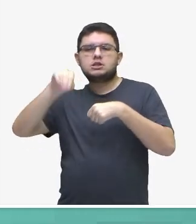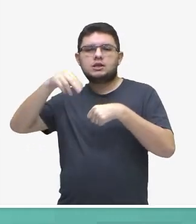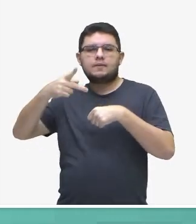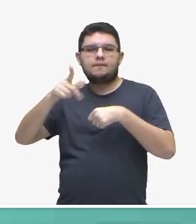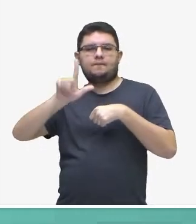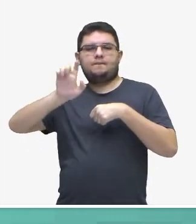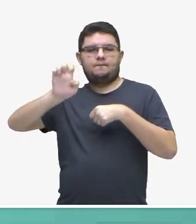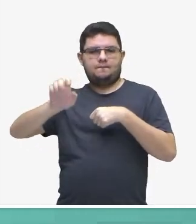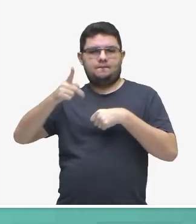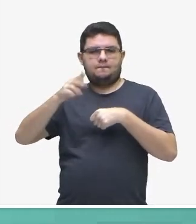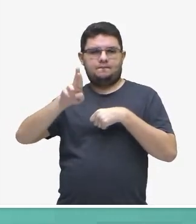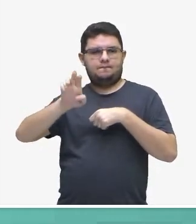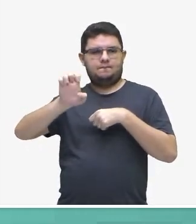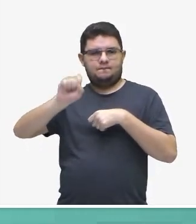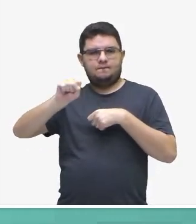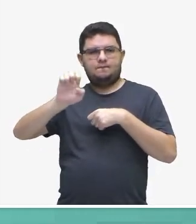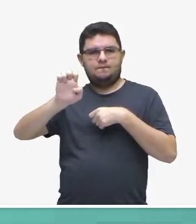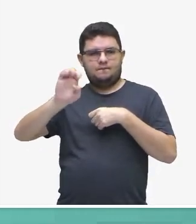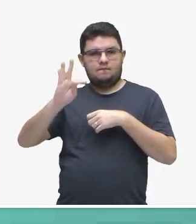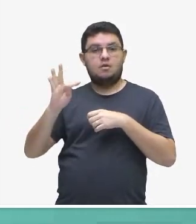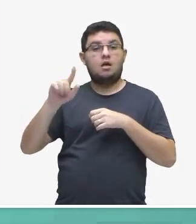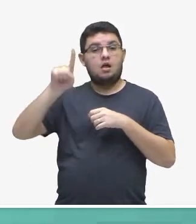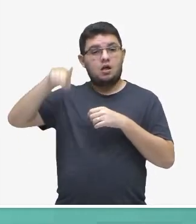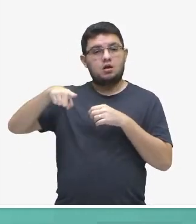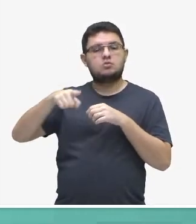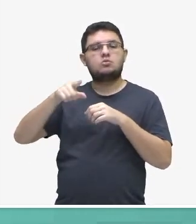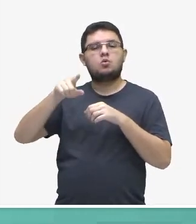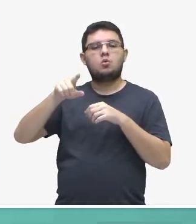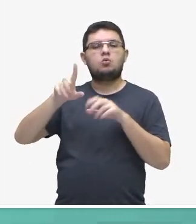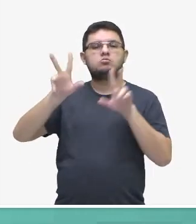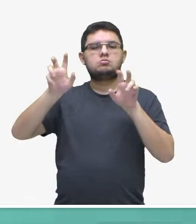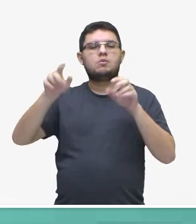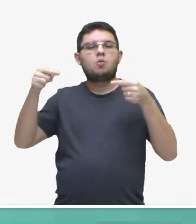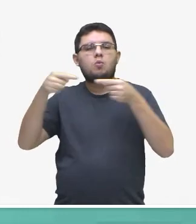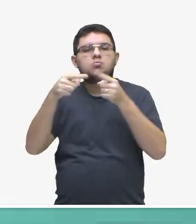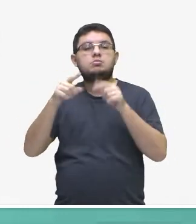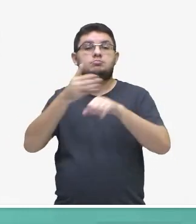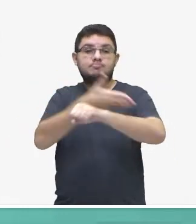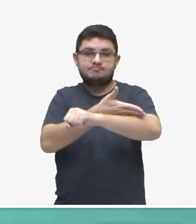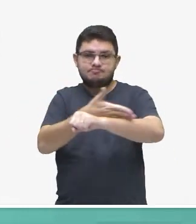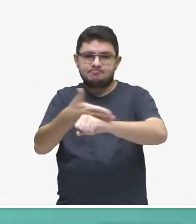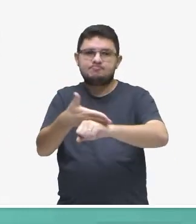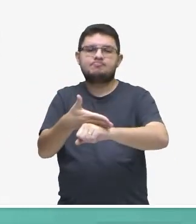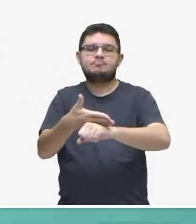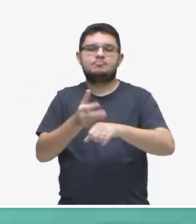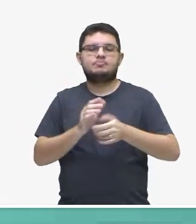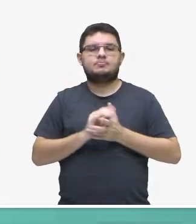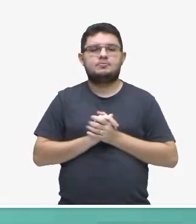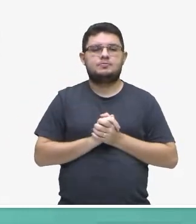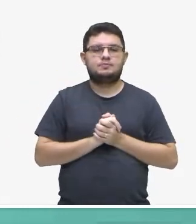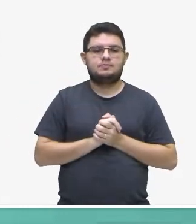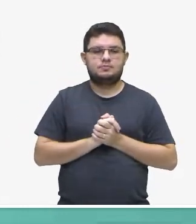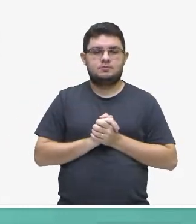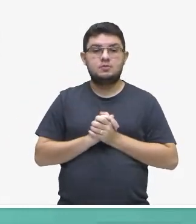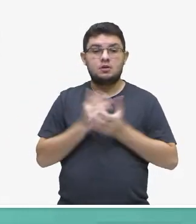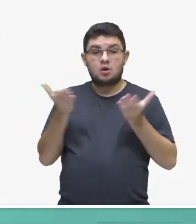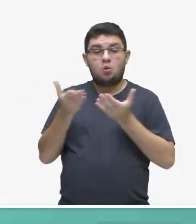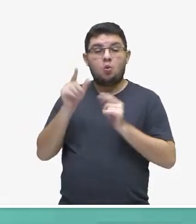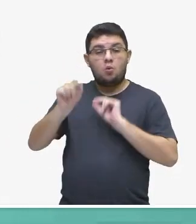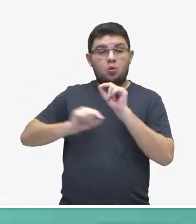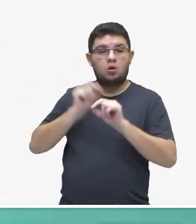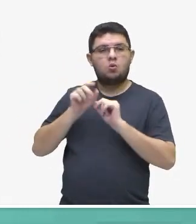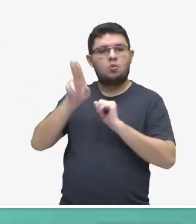continuar o estudo de Simple Present agora, né, mostrando o uso do Simple Present com as